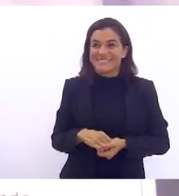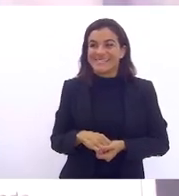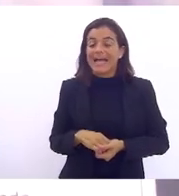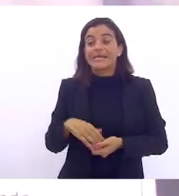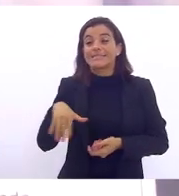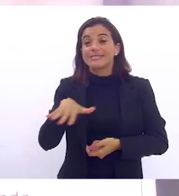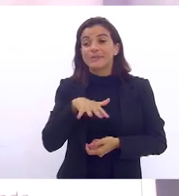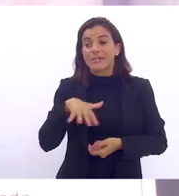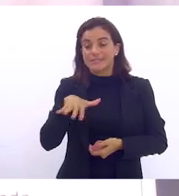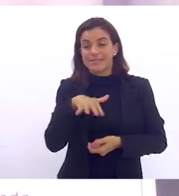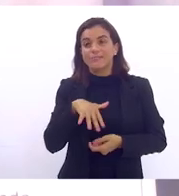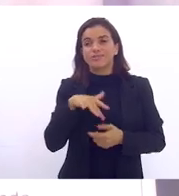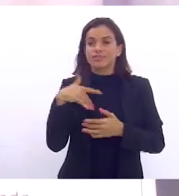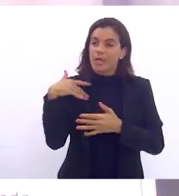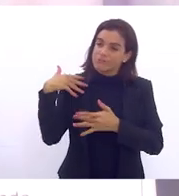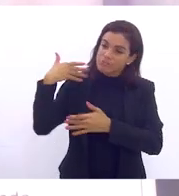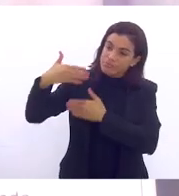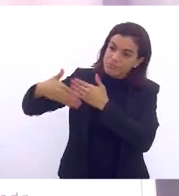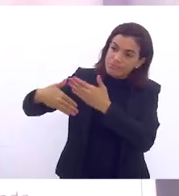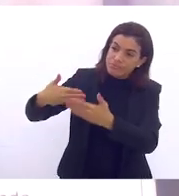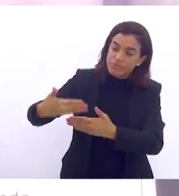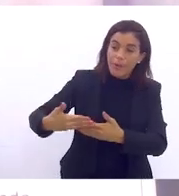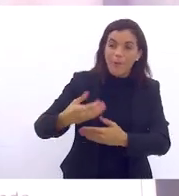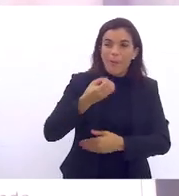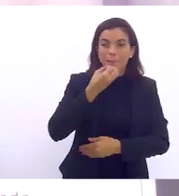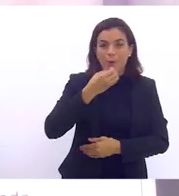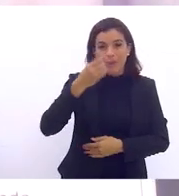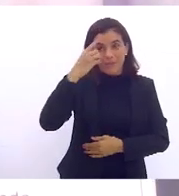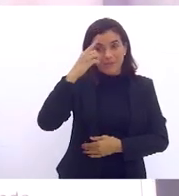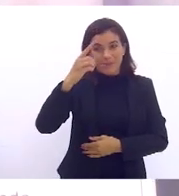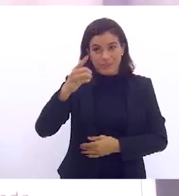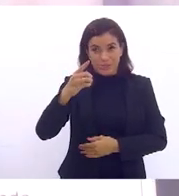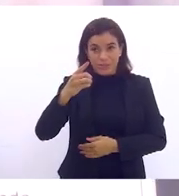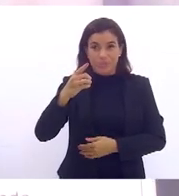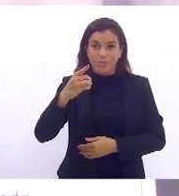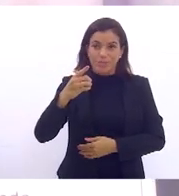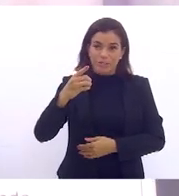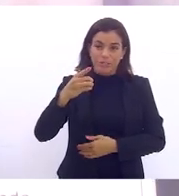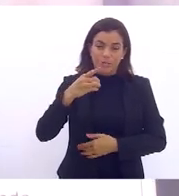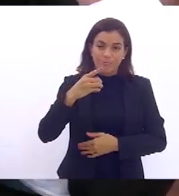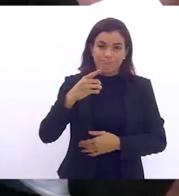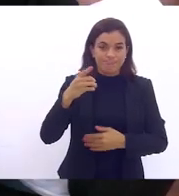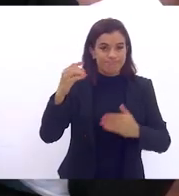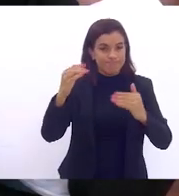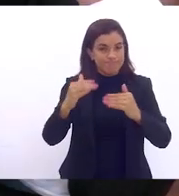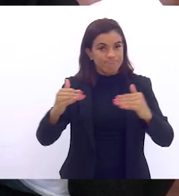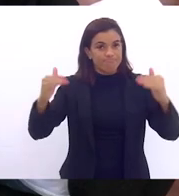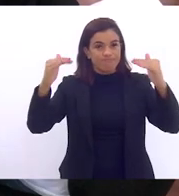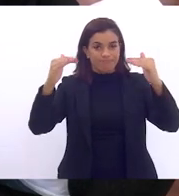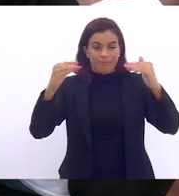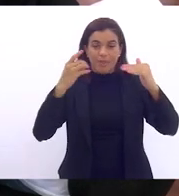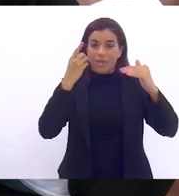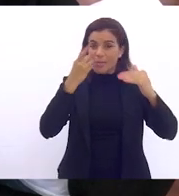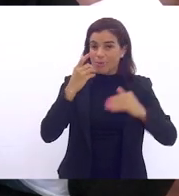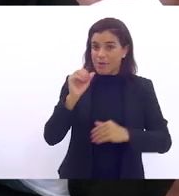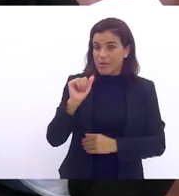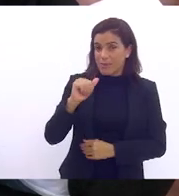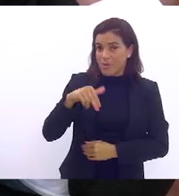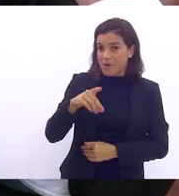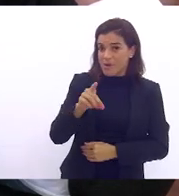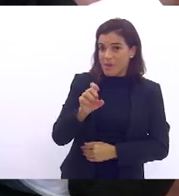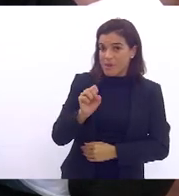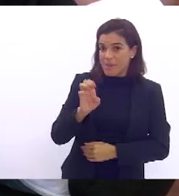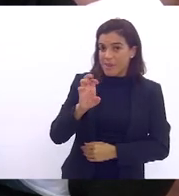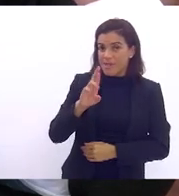situação que vem acontecendo com a palavra aí Dr Car Bom dia excelentíssimo Deputado Anderson Moraes eh a secretaria